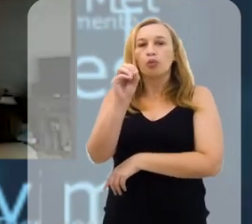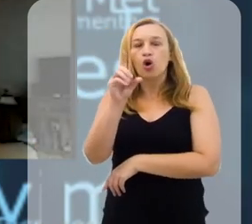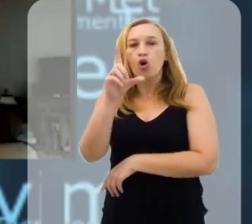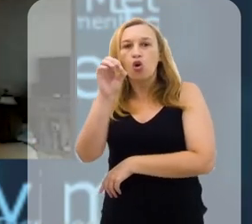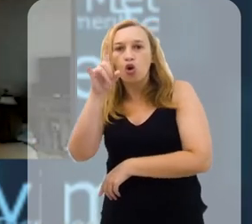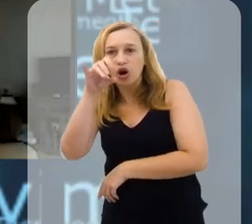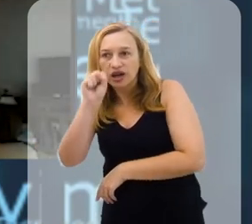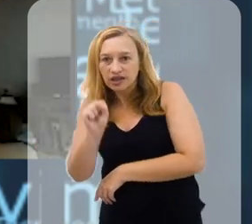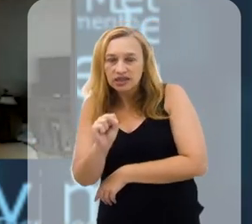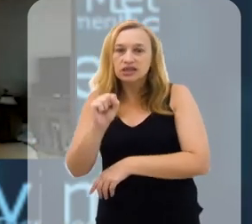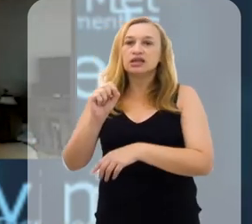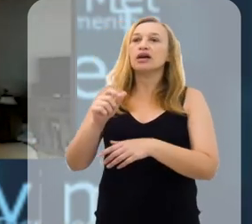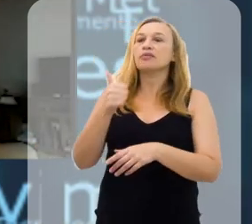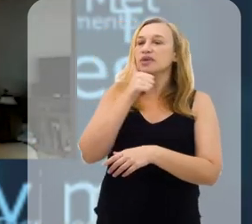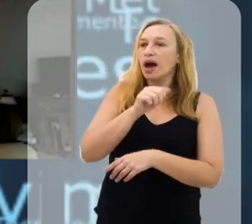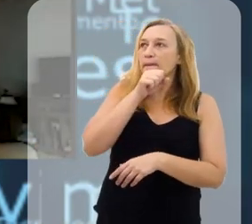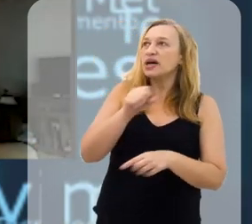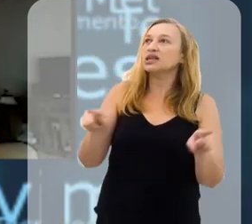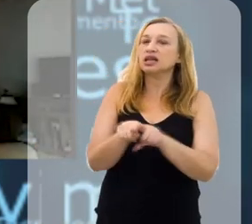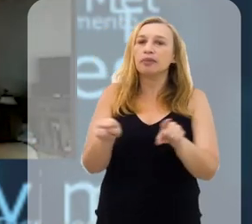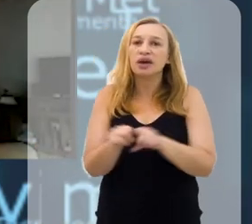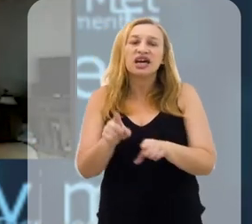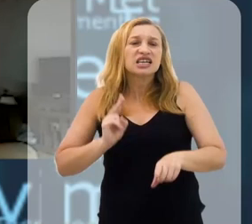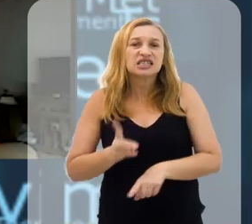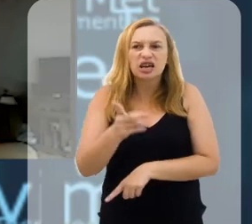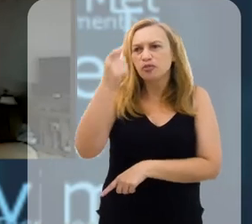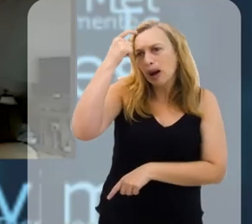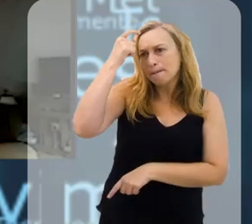já no sistema agroecológico. Minha mãe também